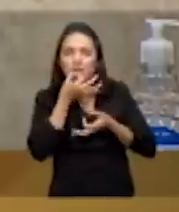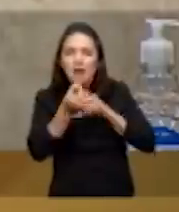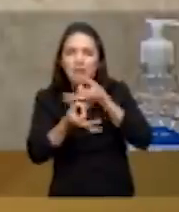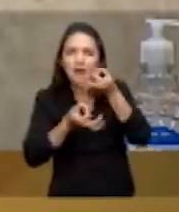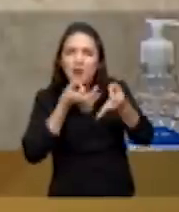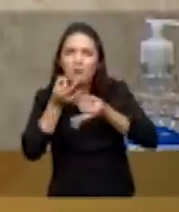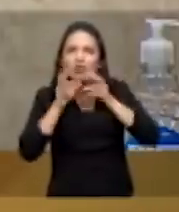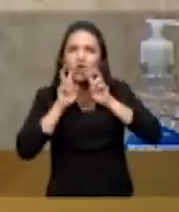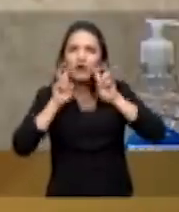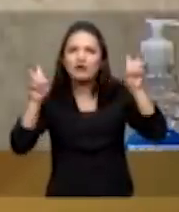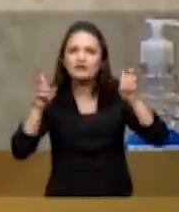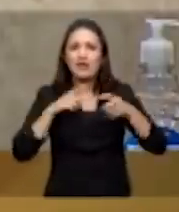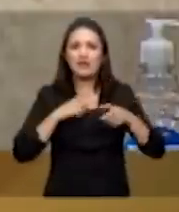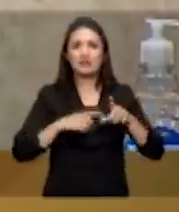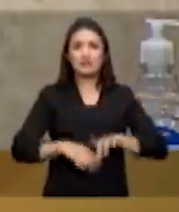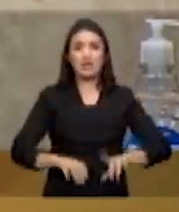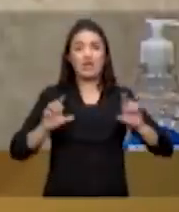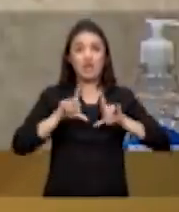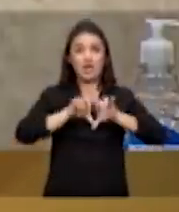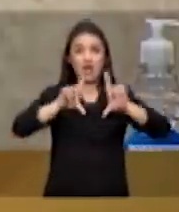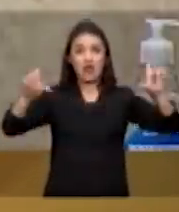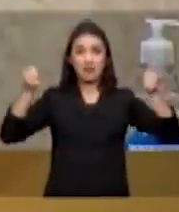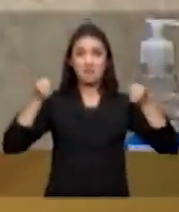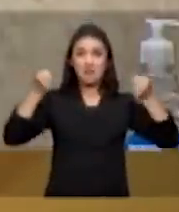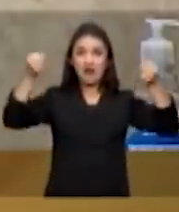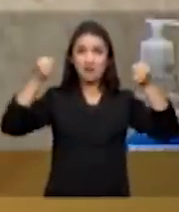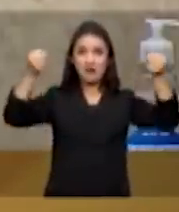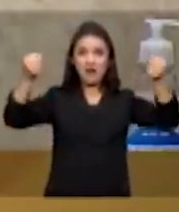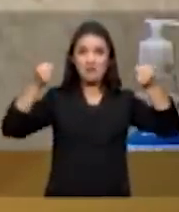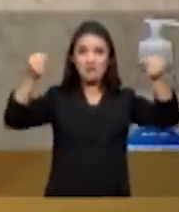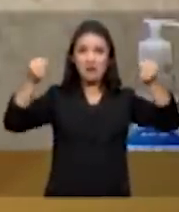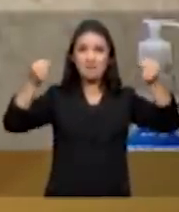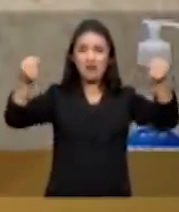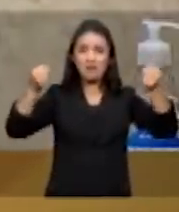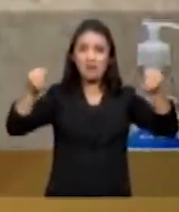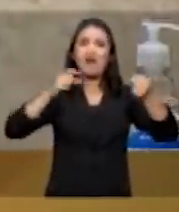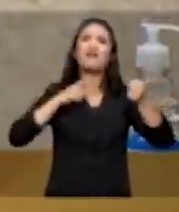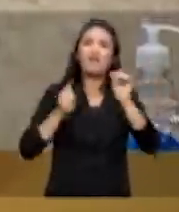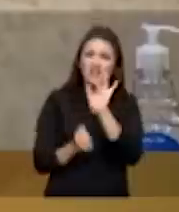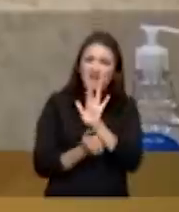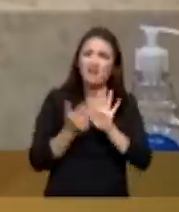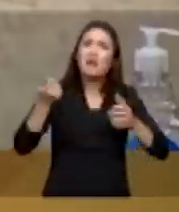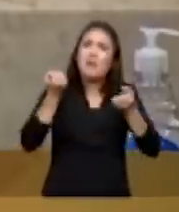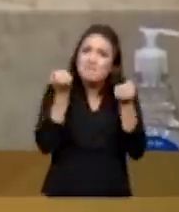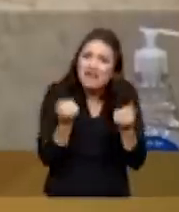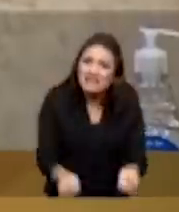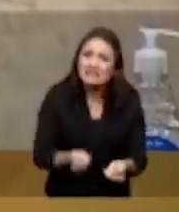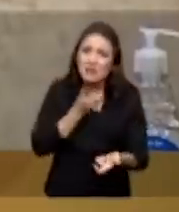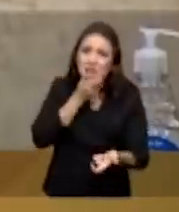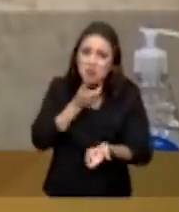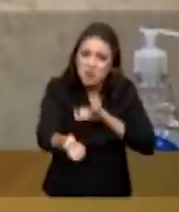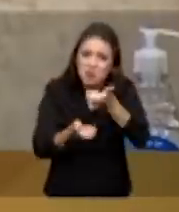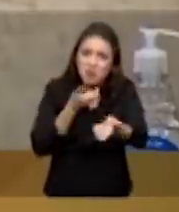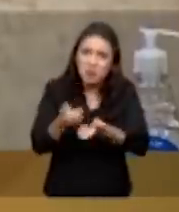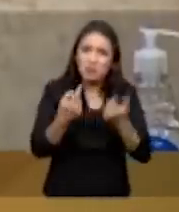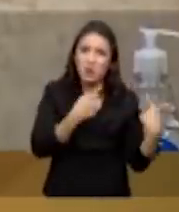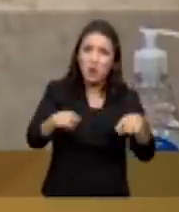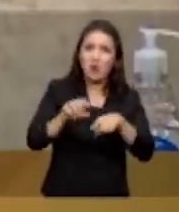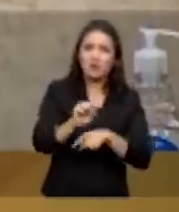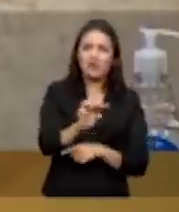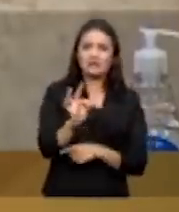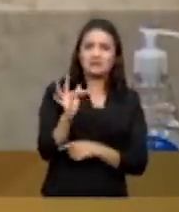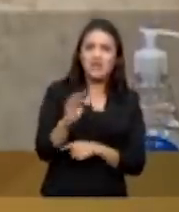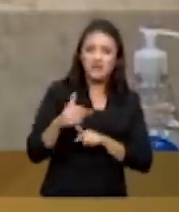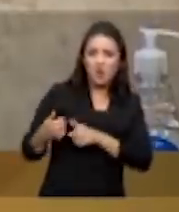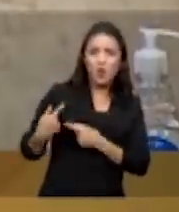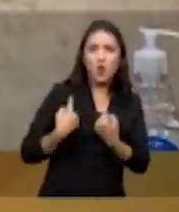Cartazes e palavras de ordem veicularam duras críticas à Corte e aos seus membros, muitas